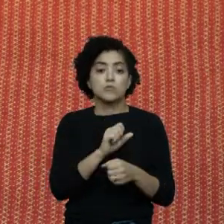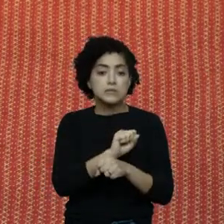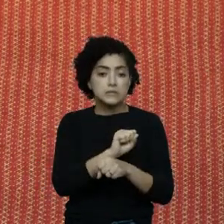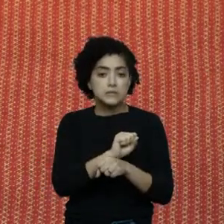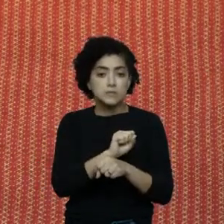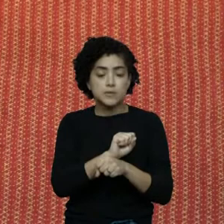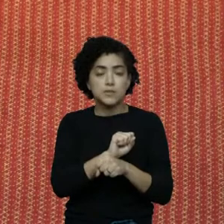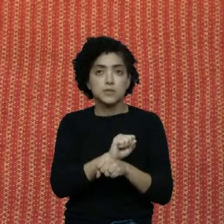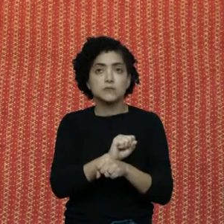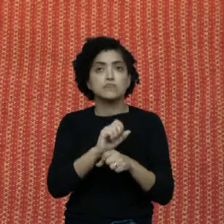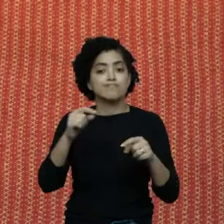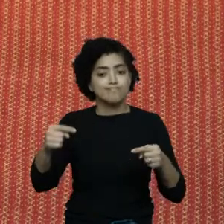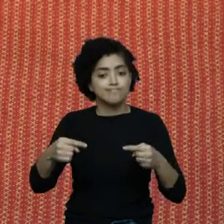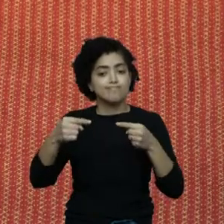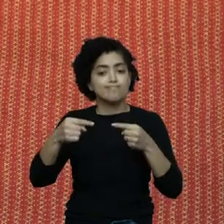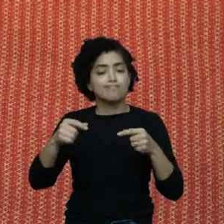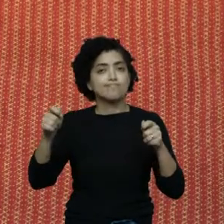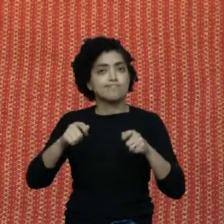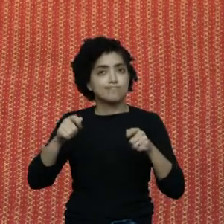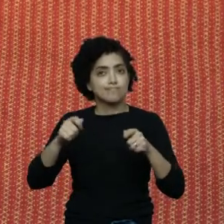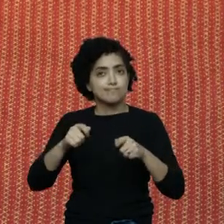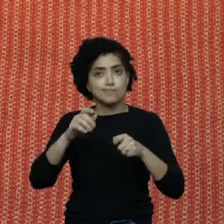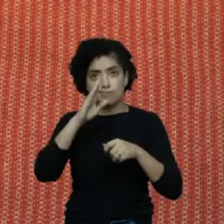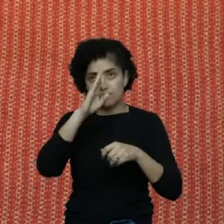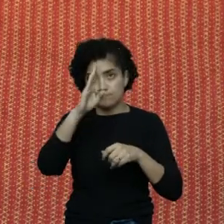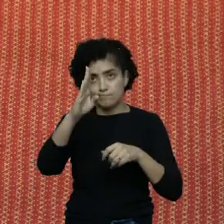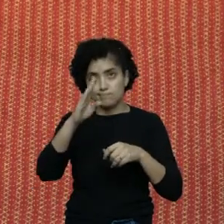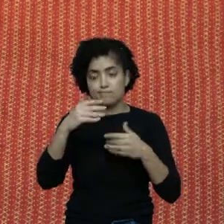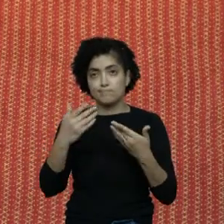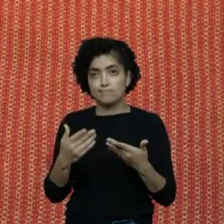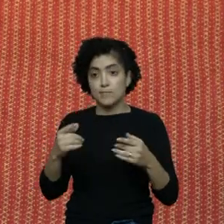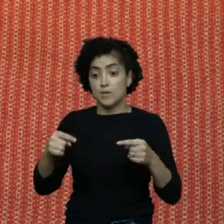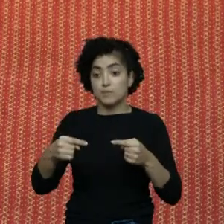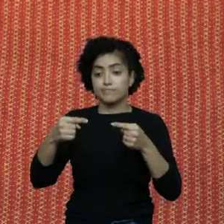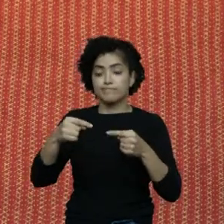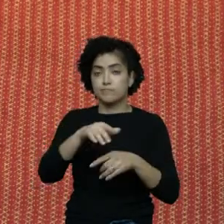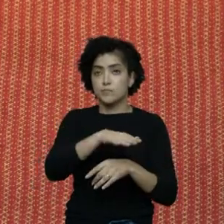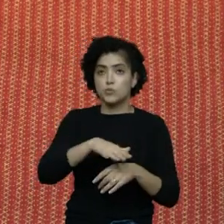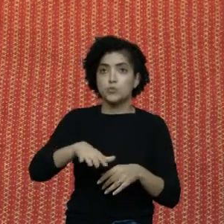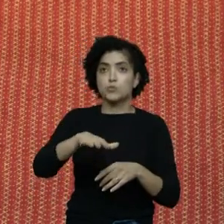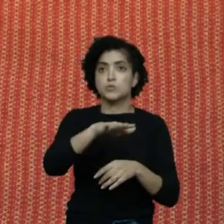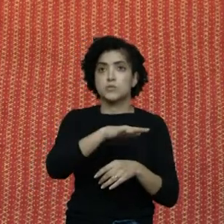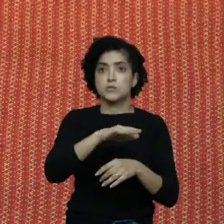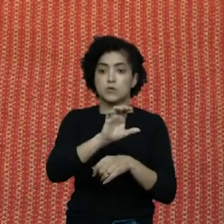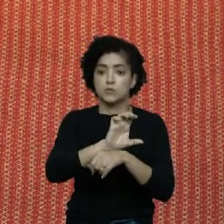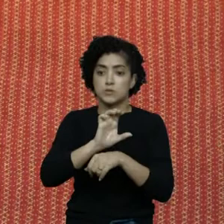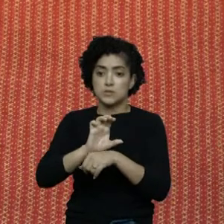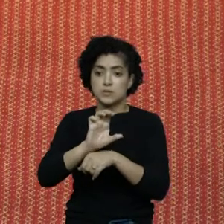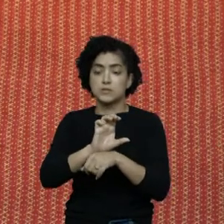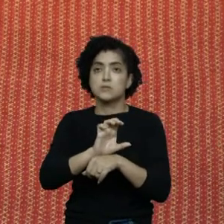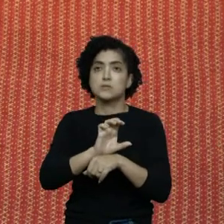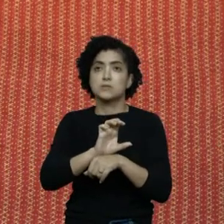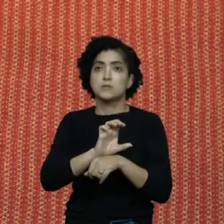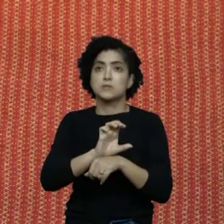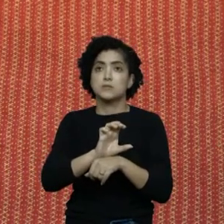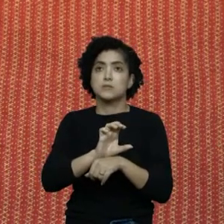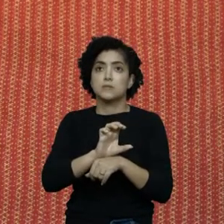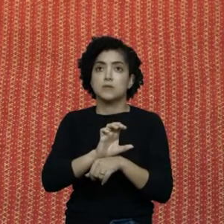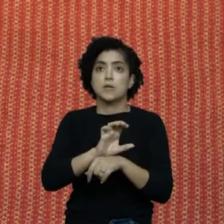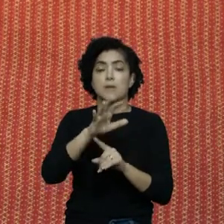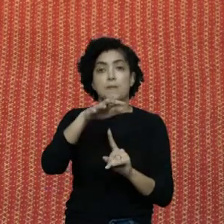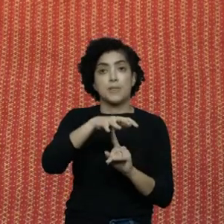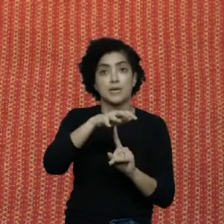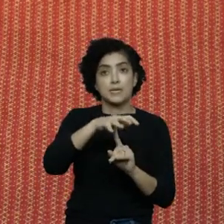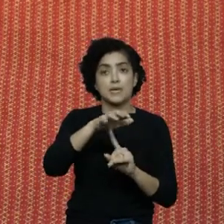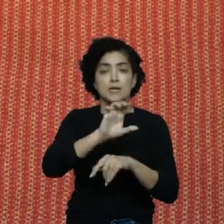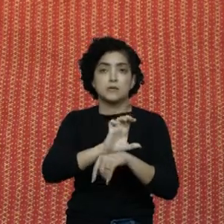que pudesse ter como competividade e principalmente para pudessem competir com os setores os estados e Santa de do Paraná